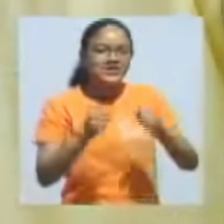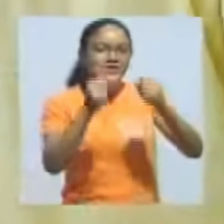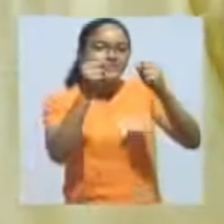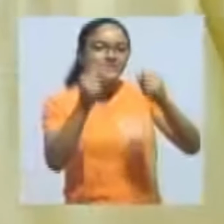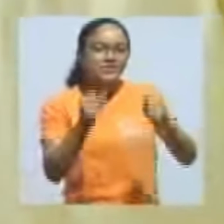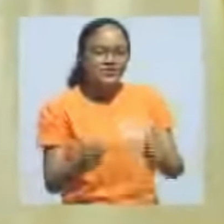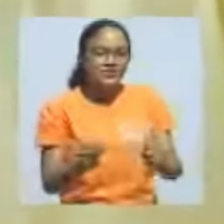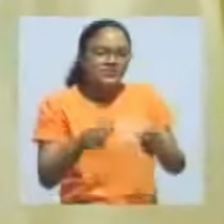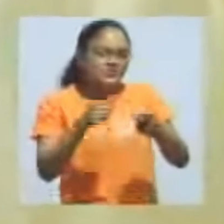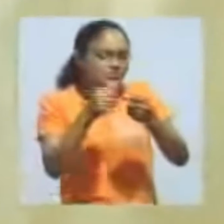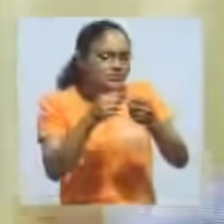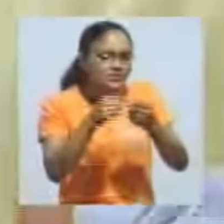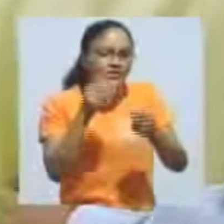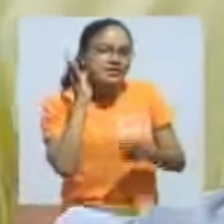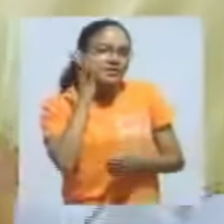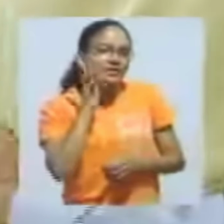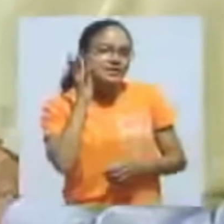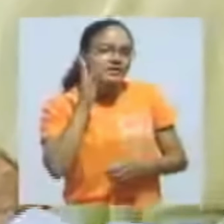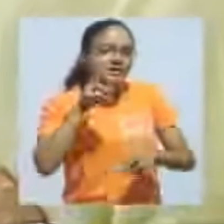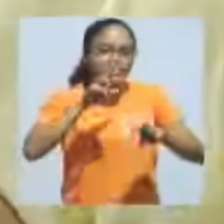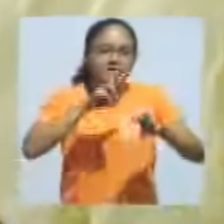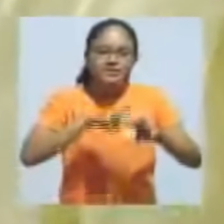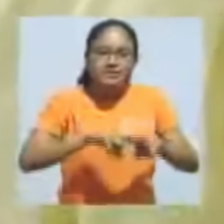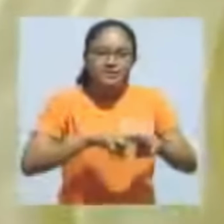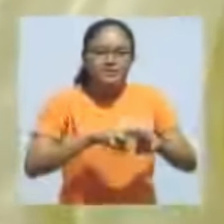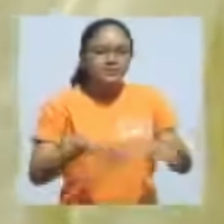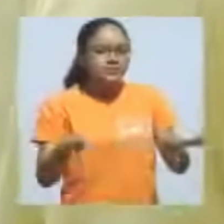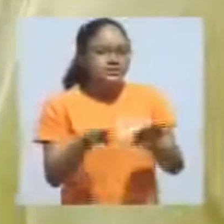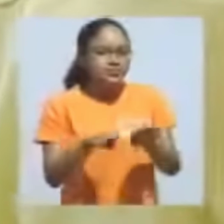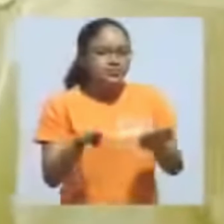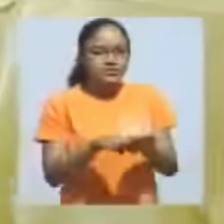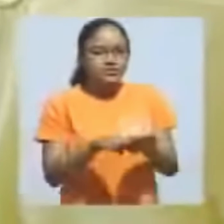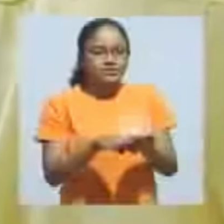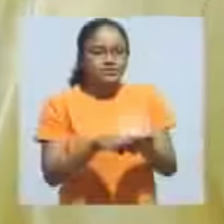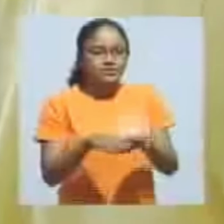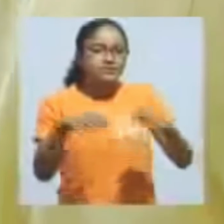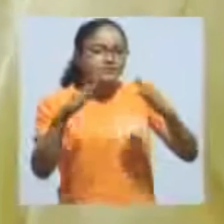sentado. A casa continua sendo sua.